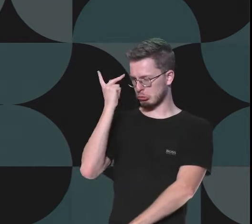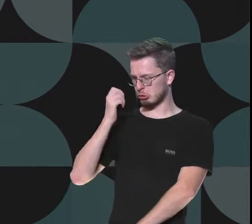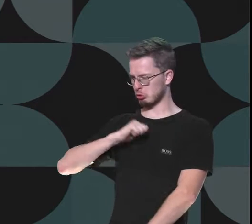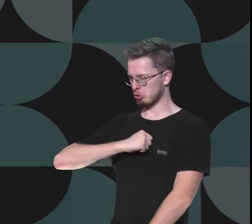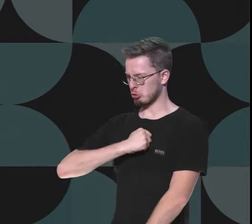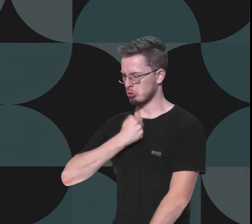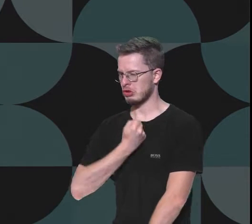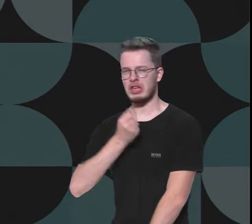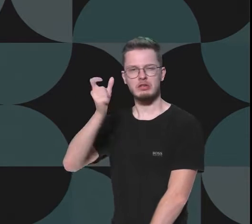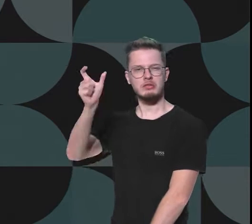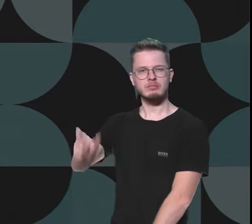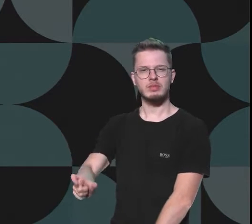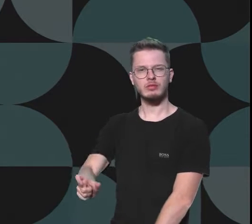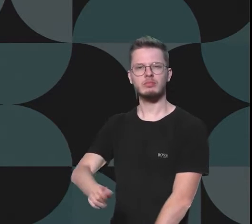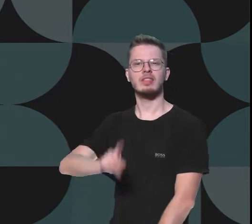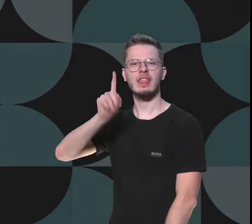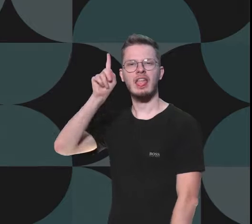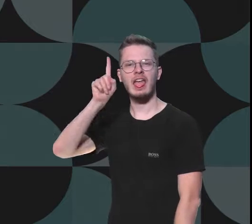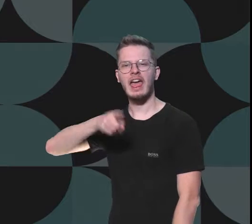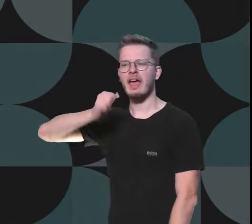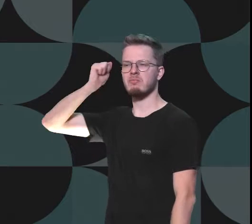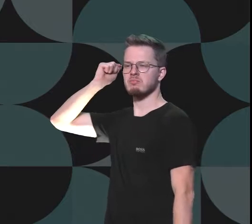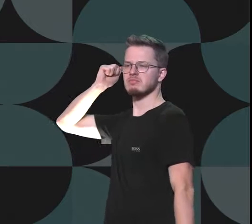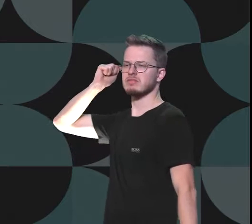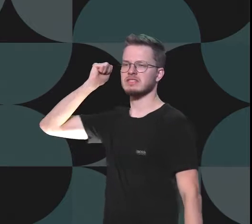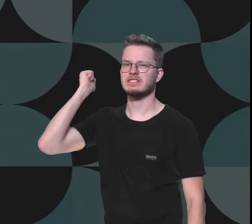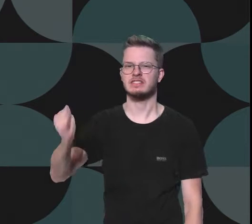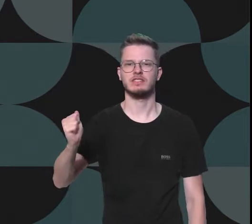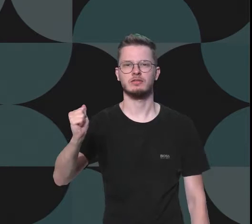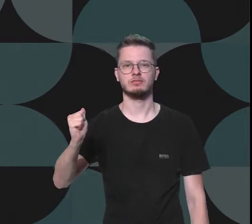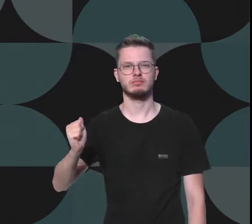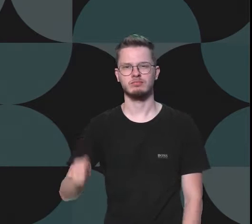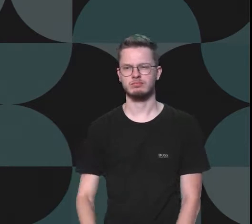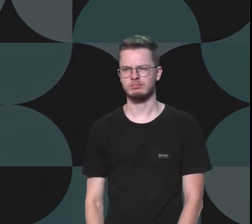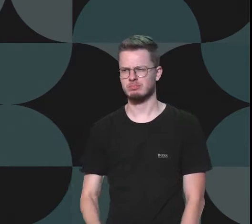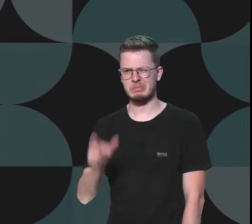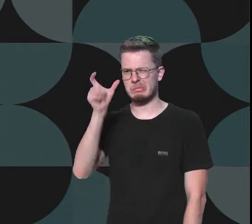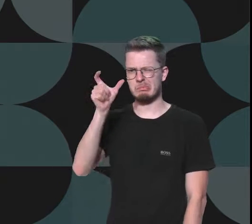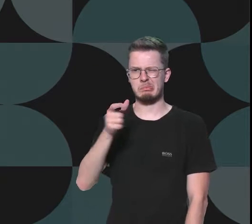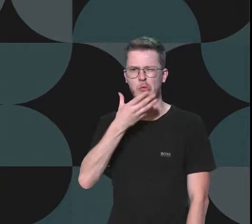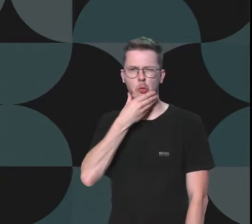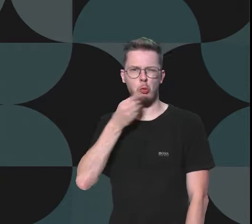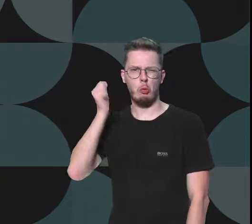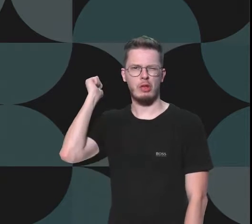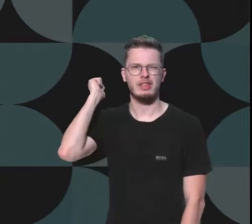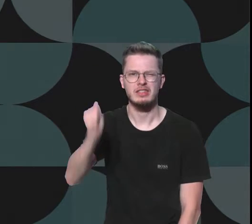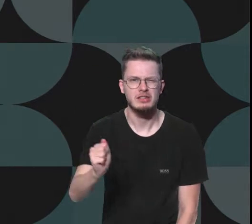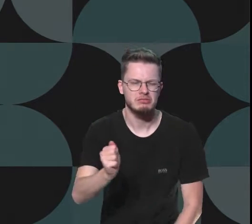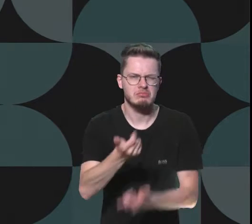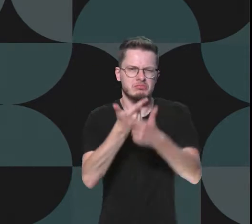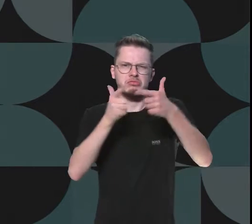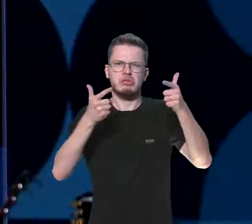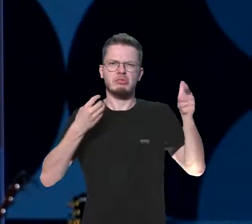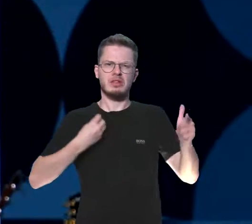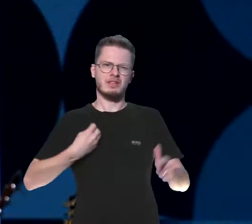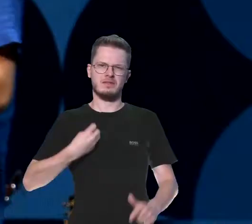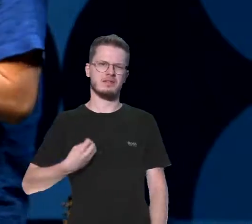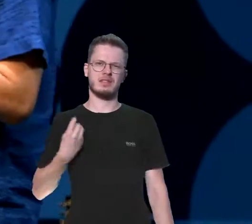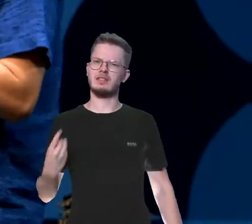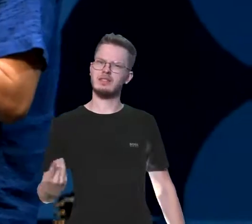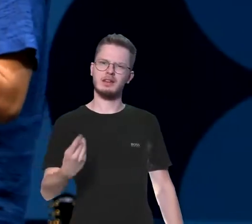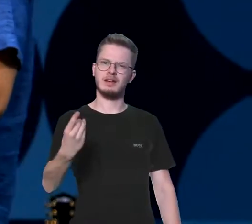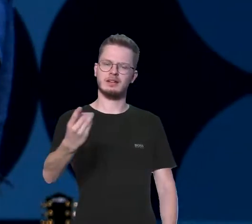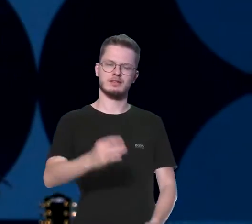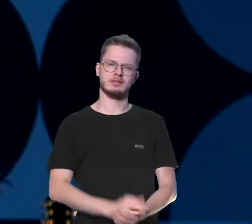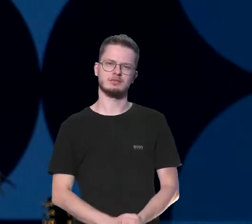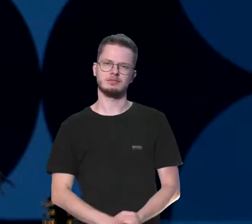assassino. Ora, vós sabeis que todo assassino não tem a vida eterna, permanente em si. Por que Jesus